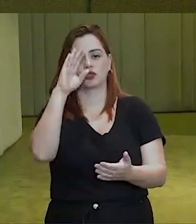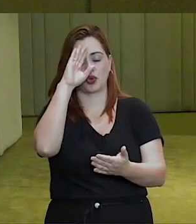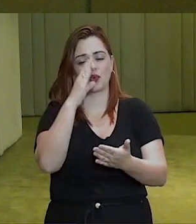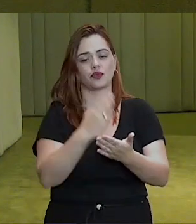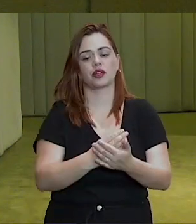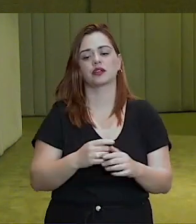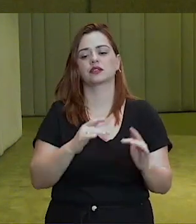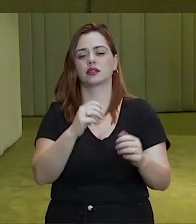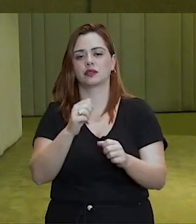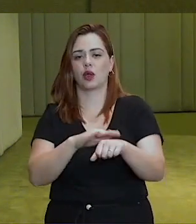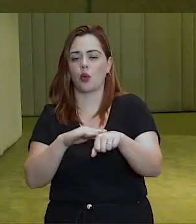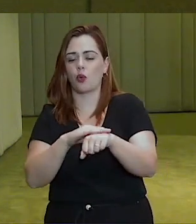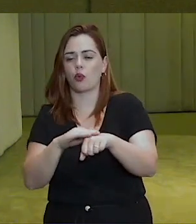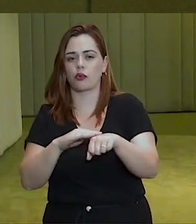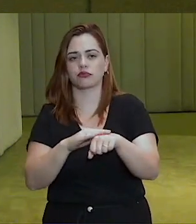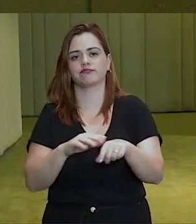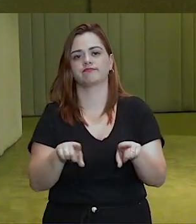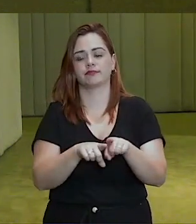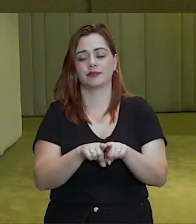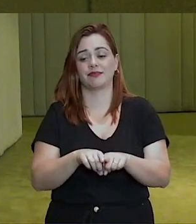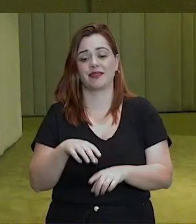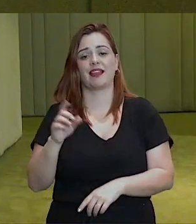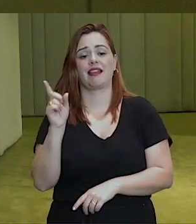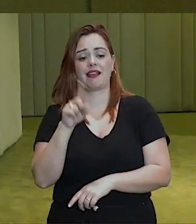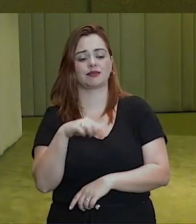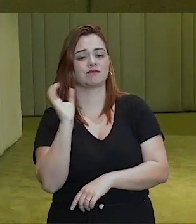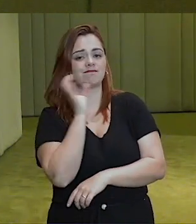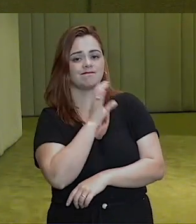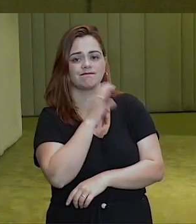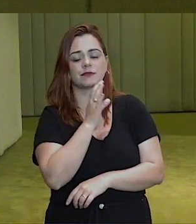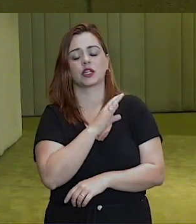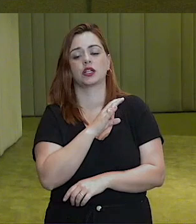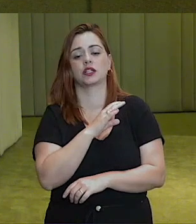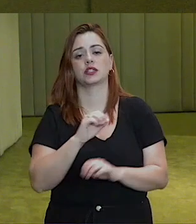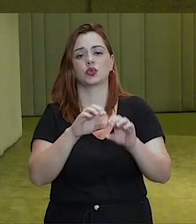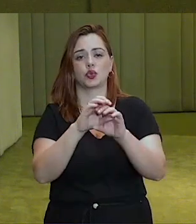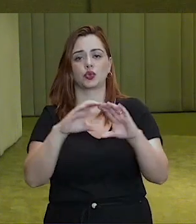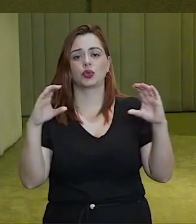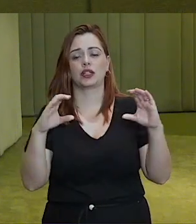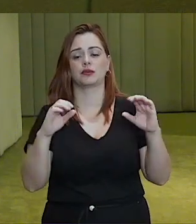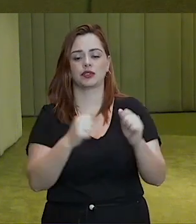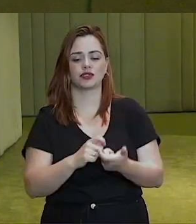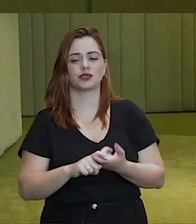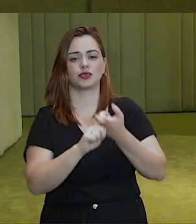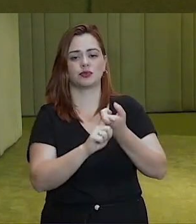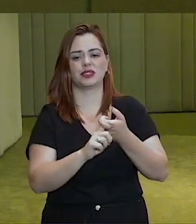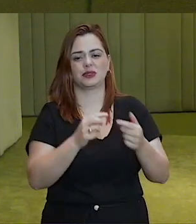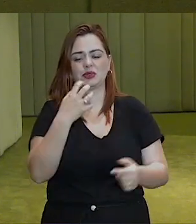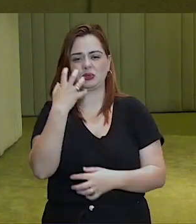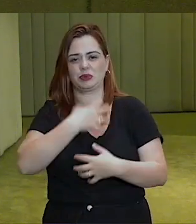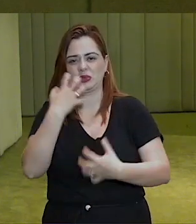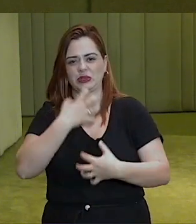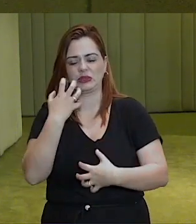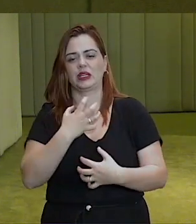continente. Era urgente a superação do clima de suspeição e rivalidades que